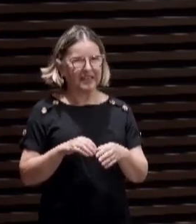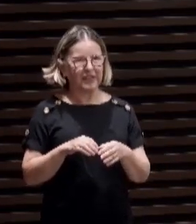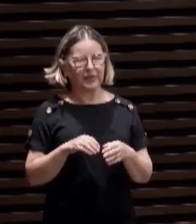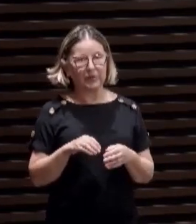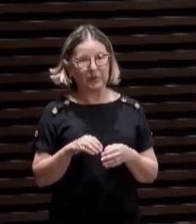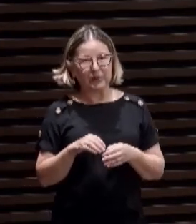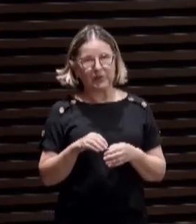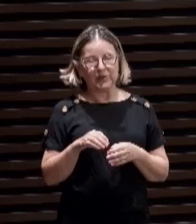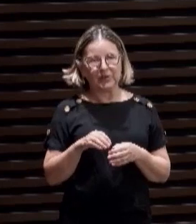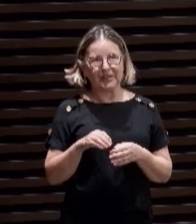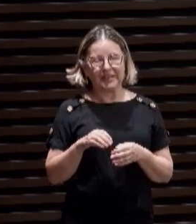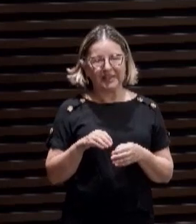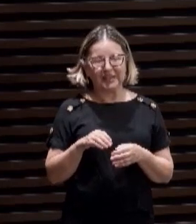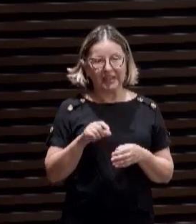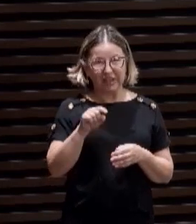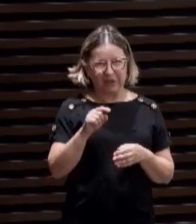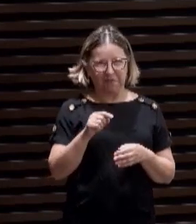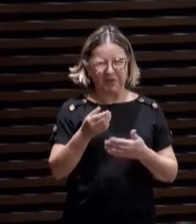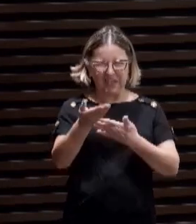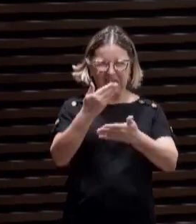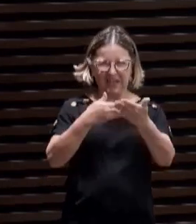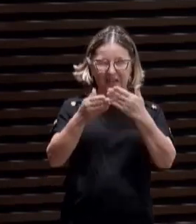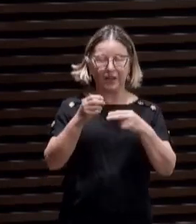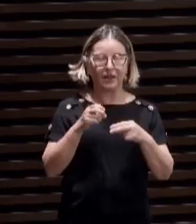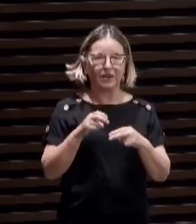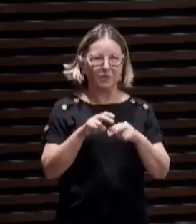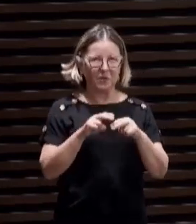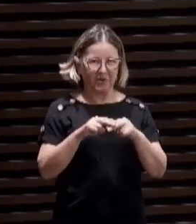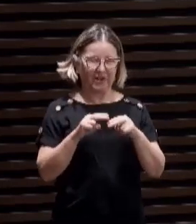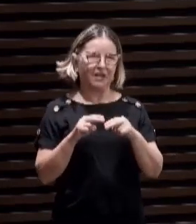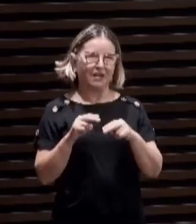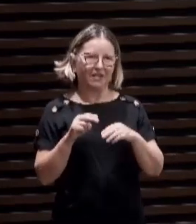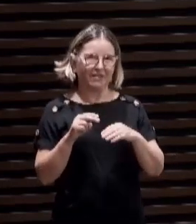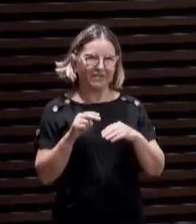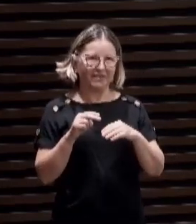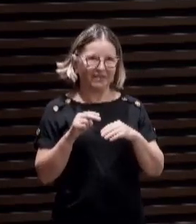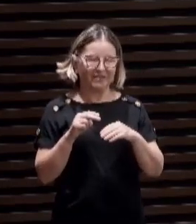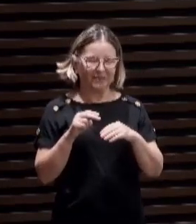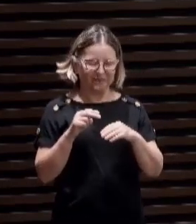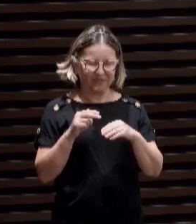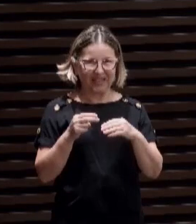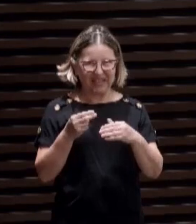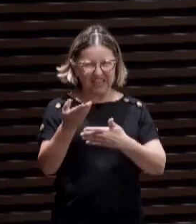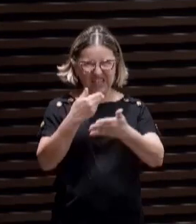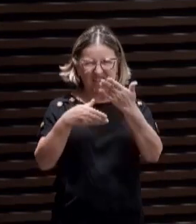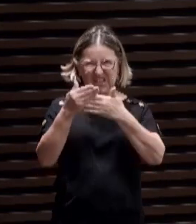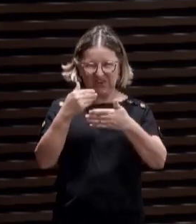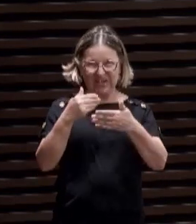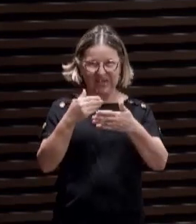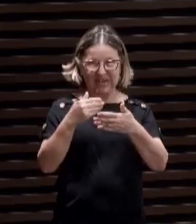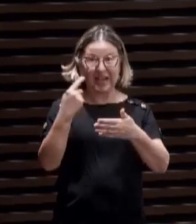próprio, pois mesmo que façamos tudo o que nos é ordenado, ainda assim devemos nos considerar